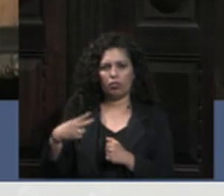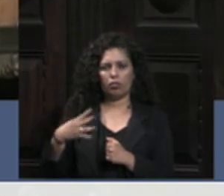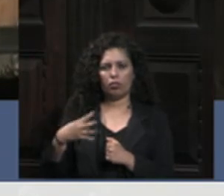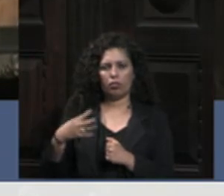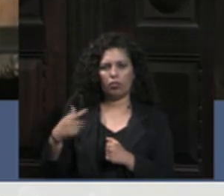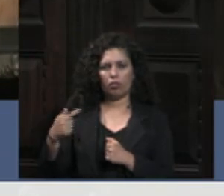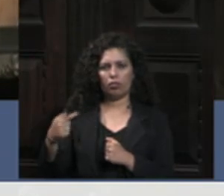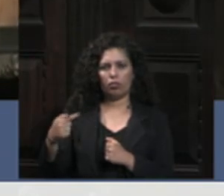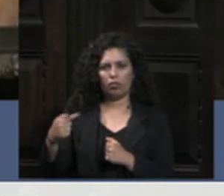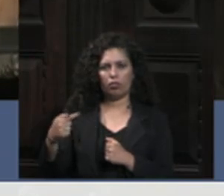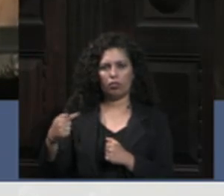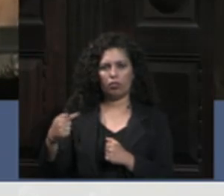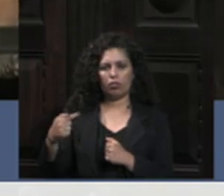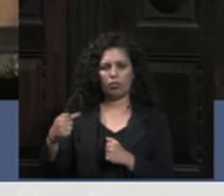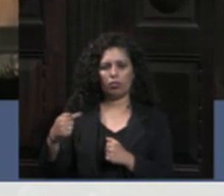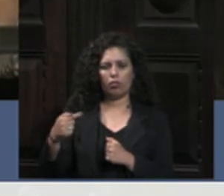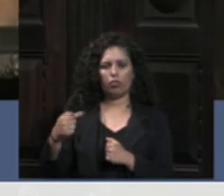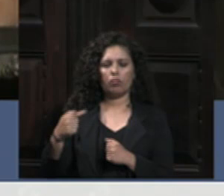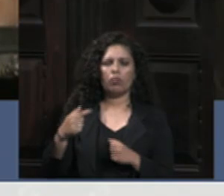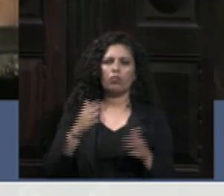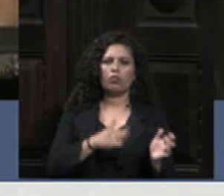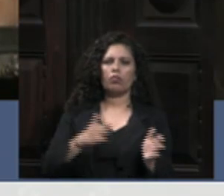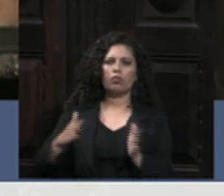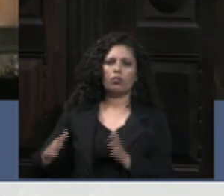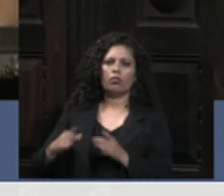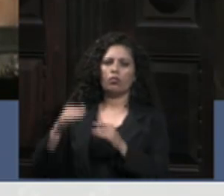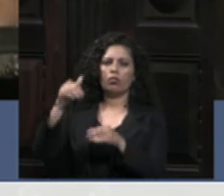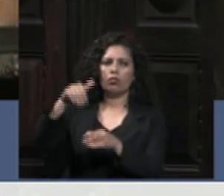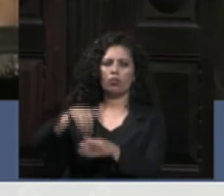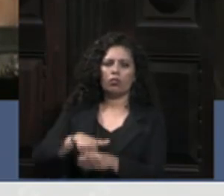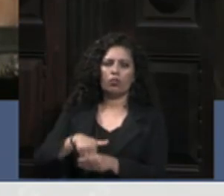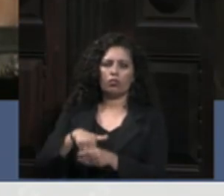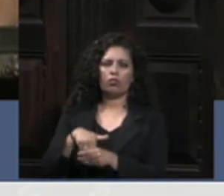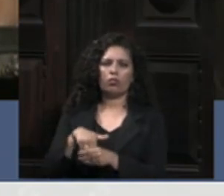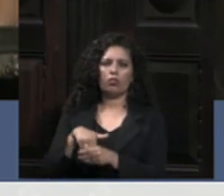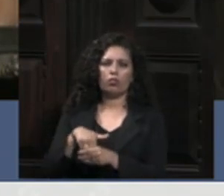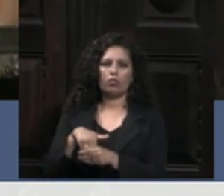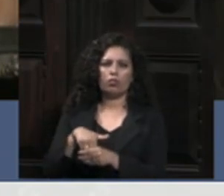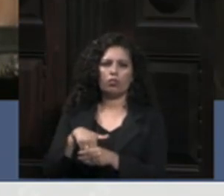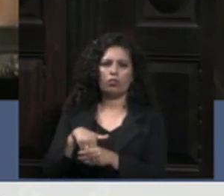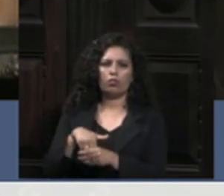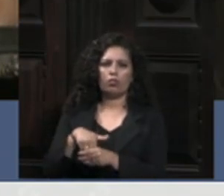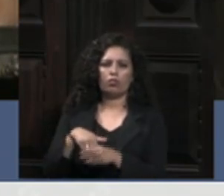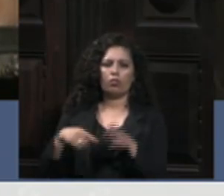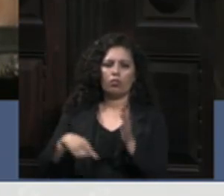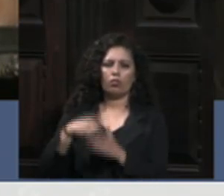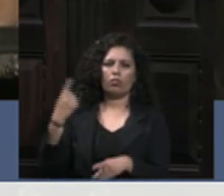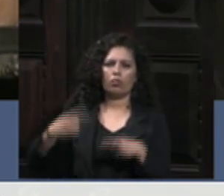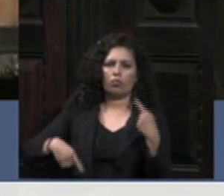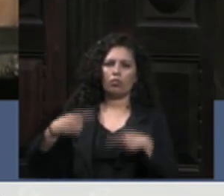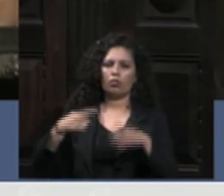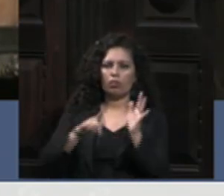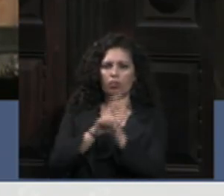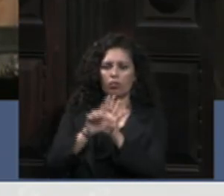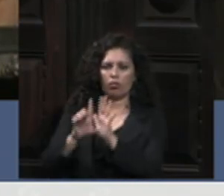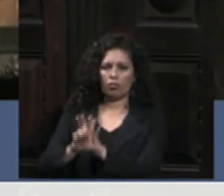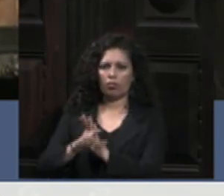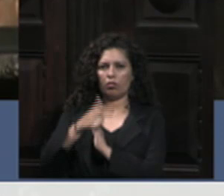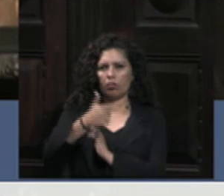47 do Regimento Interno. Em tramitação ordinária e votação em primeira discussão. Projeto de